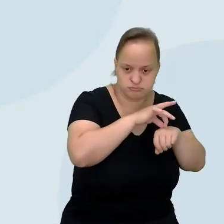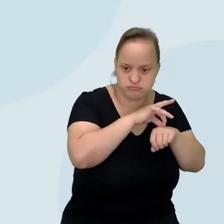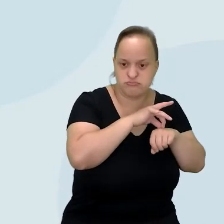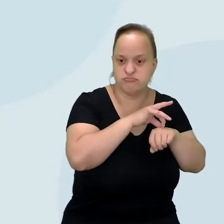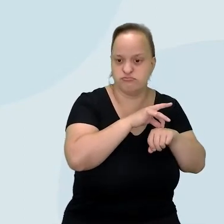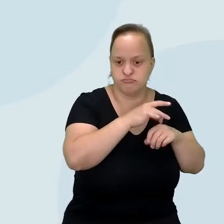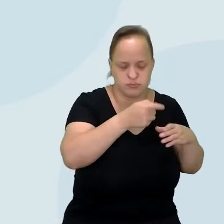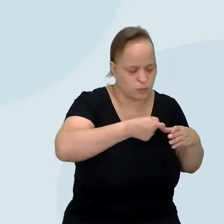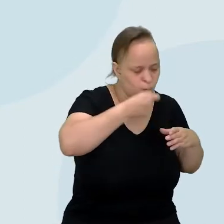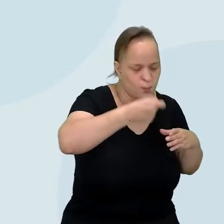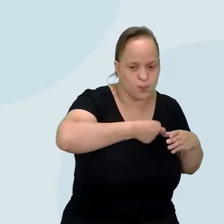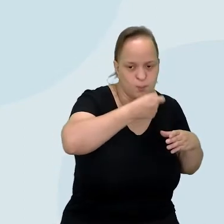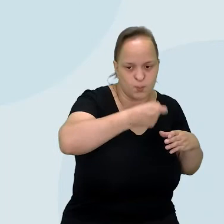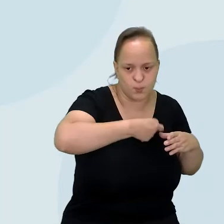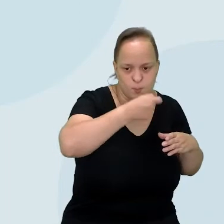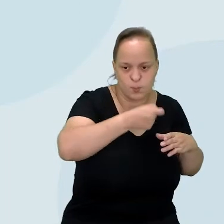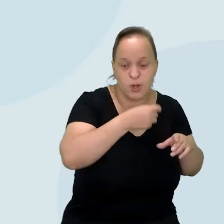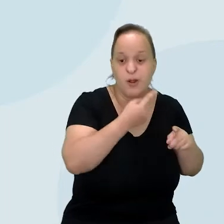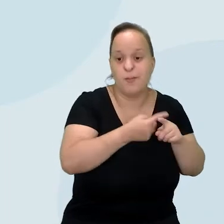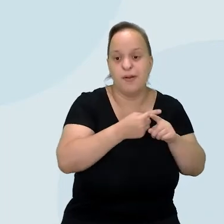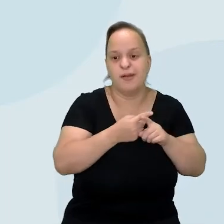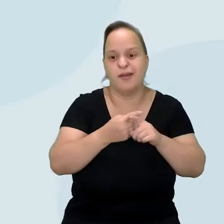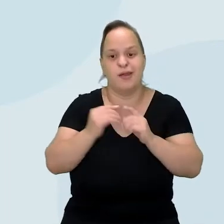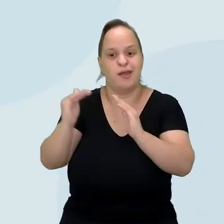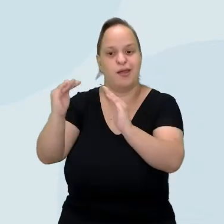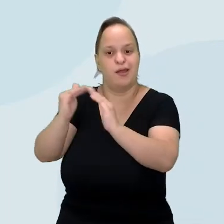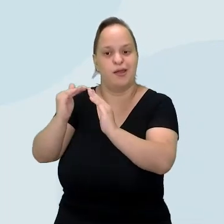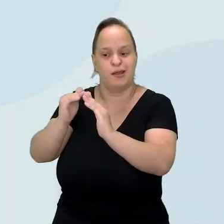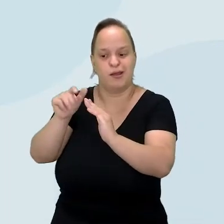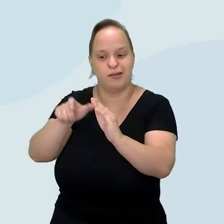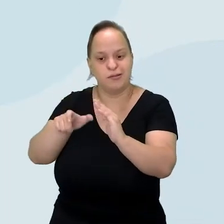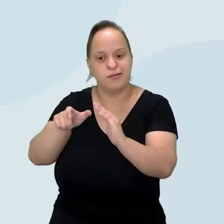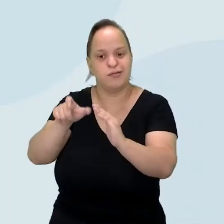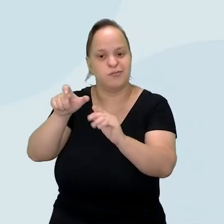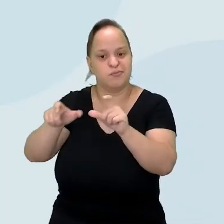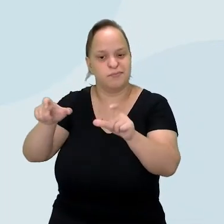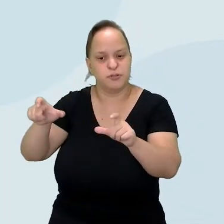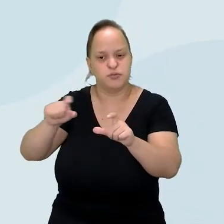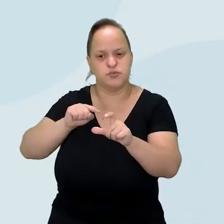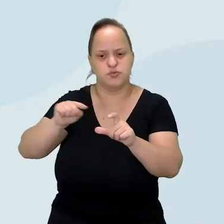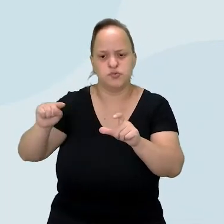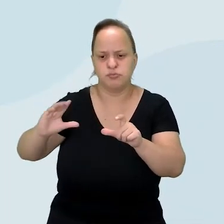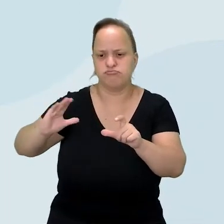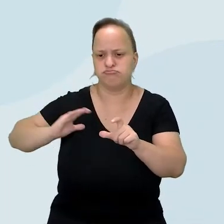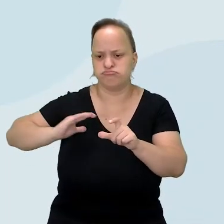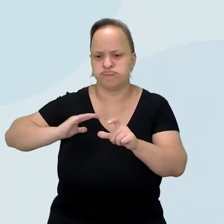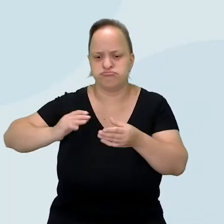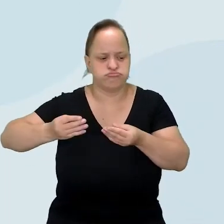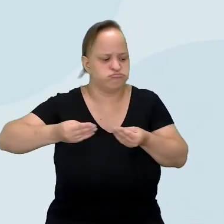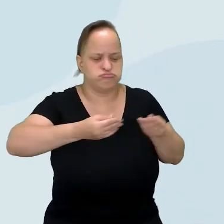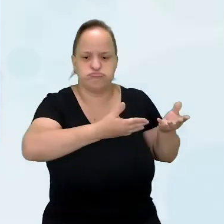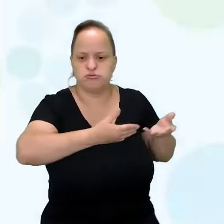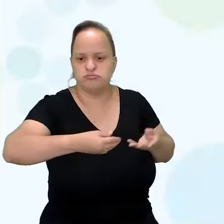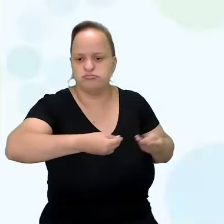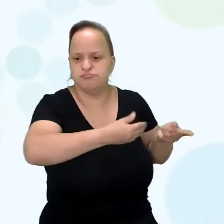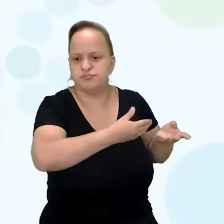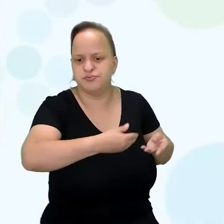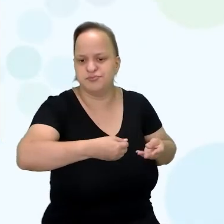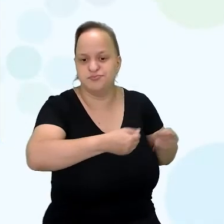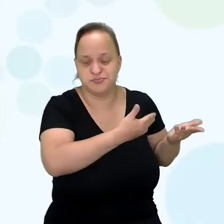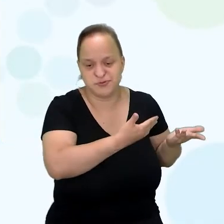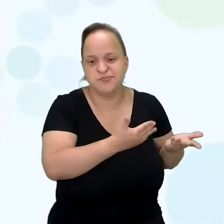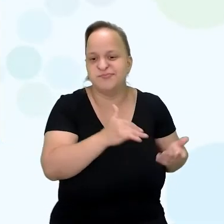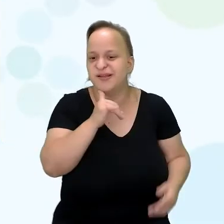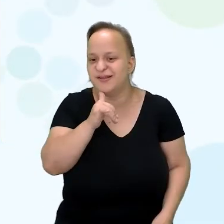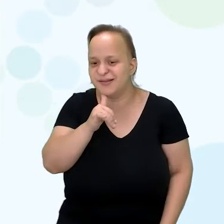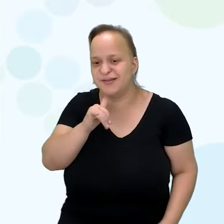cedidos pelos moradores das casas grandes. E aí a gente tem algo muito parecido, né, com o que a gente tem hoje na